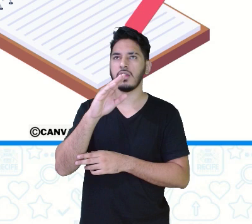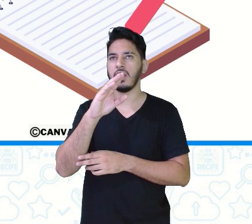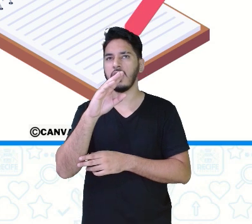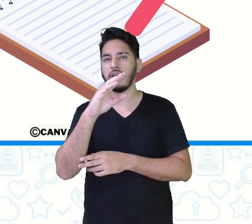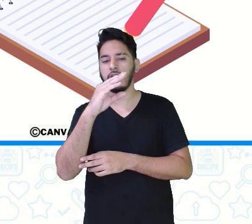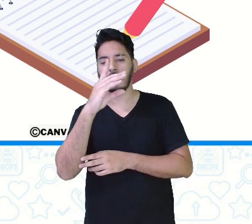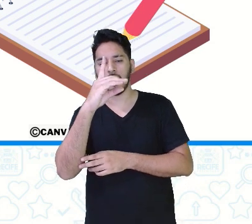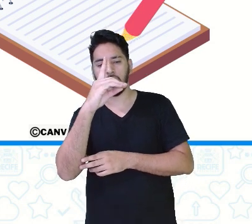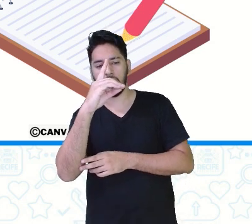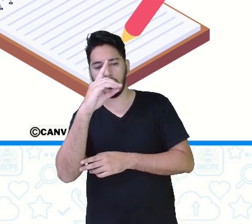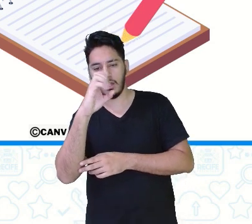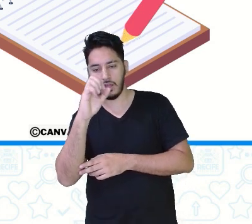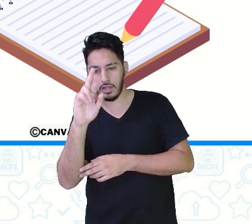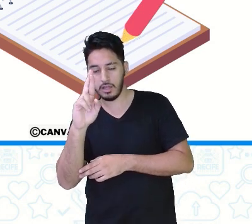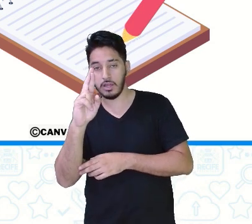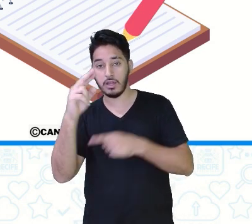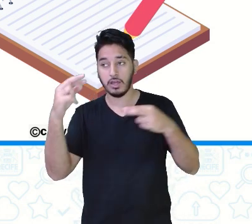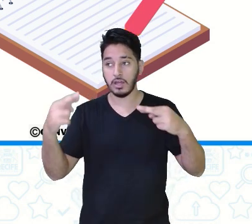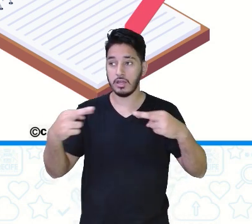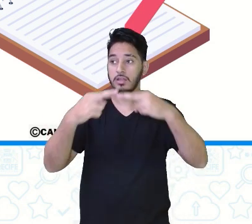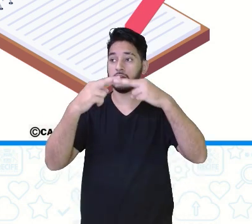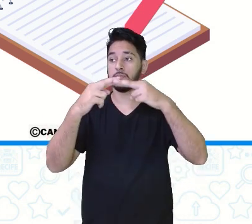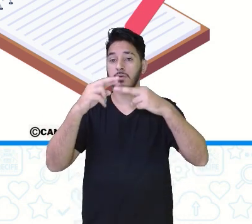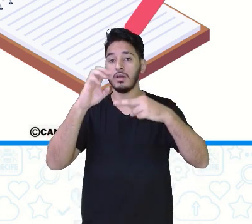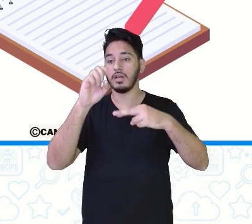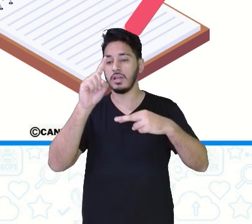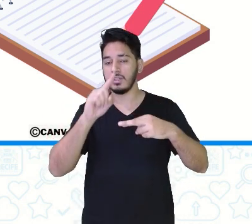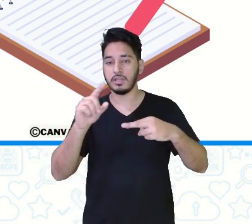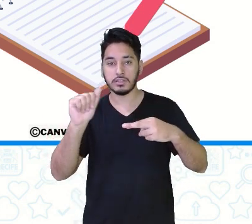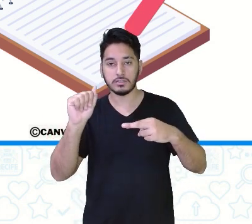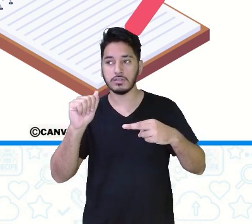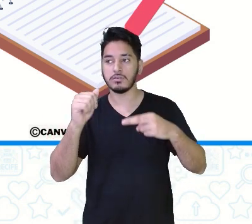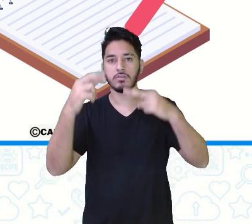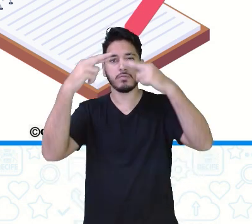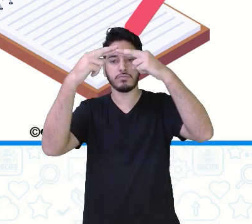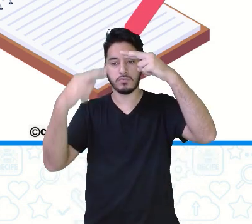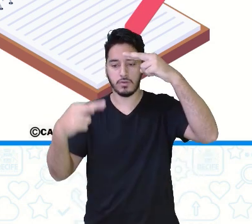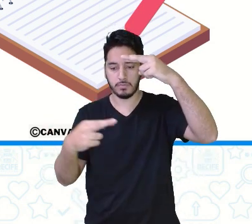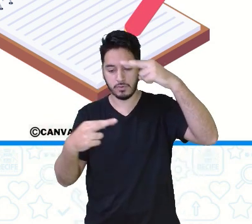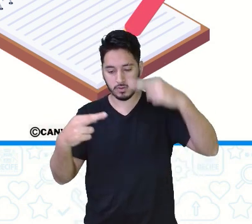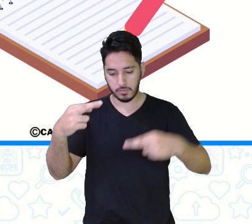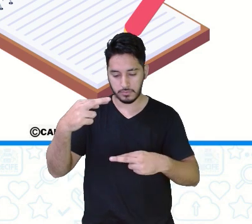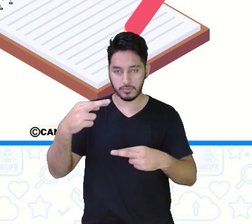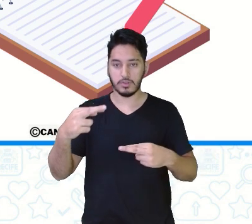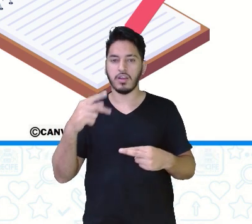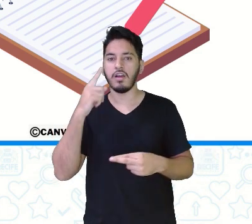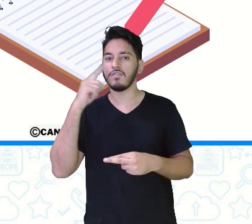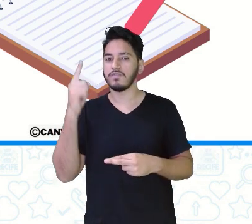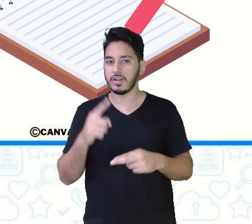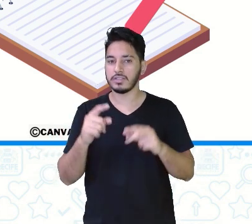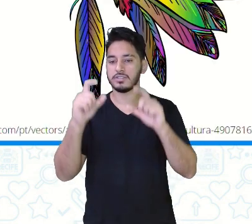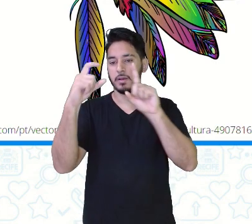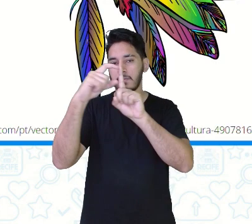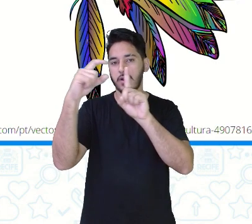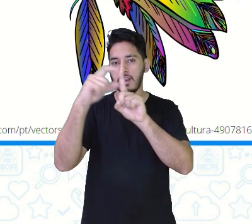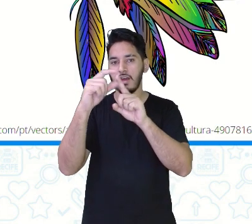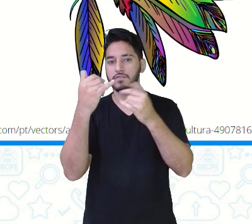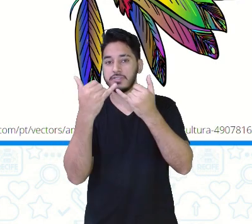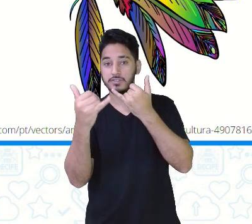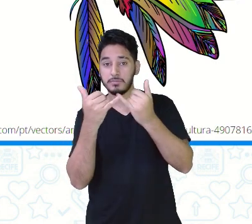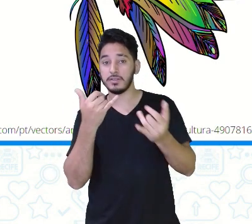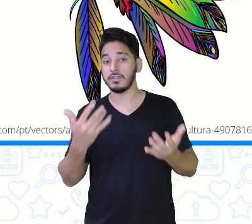com aprender. E grandeza rima com estranheza. Olha o som final como é parecido,